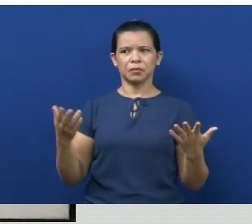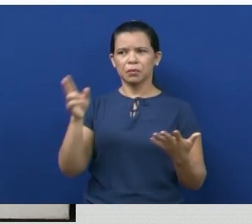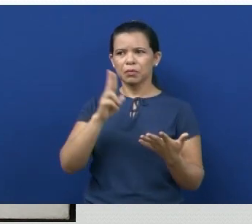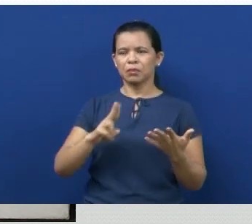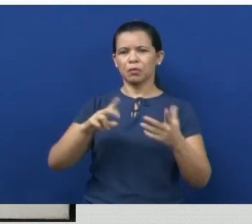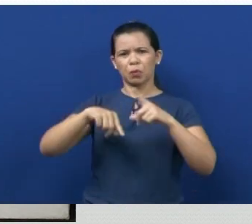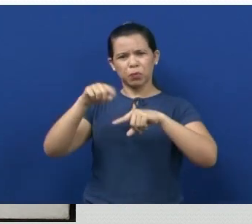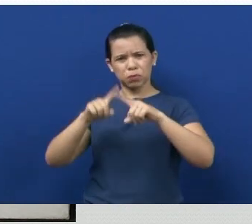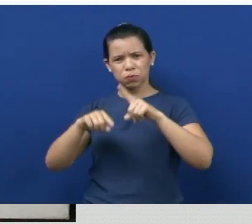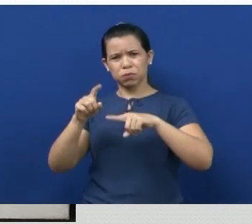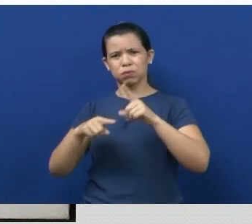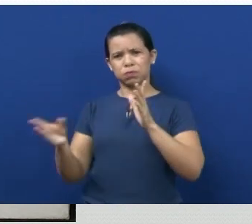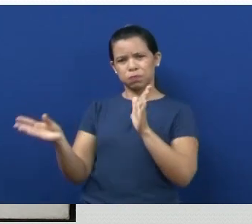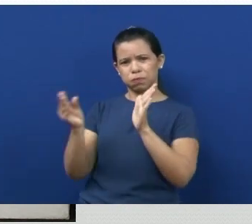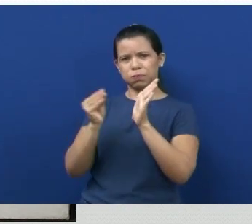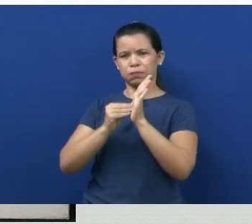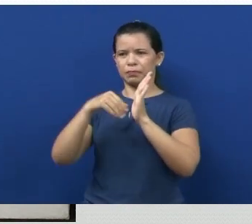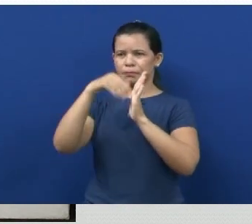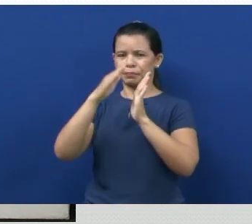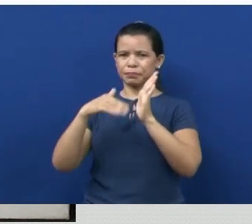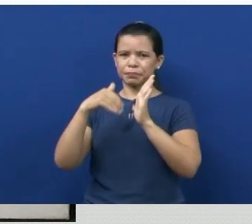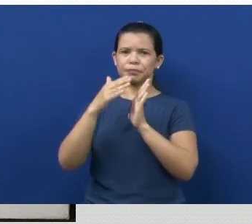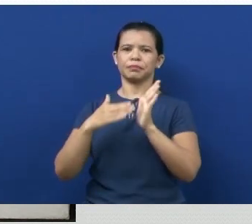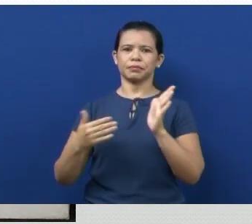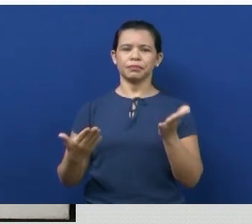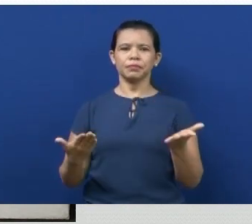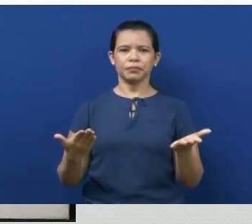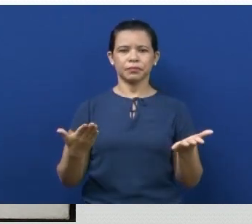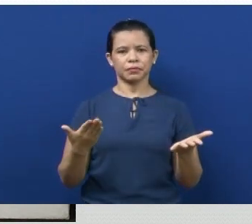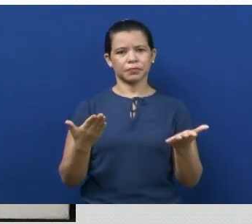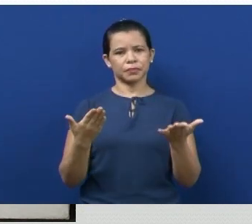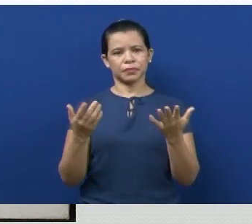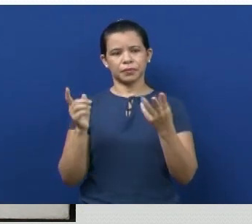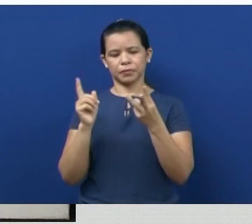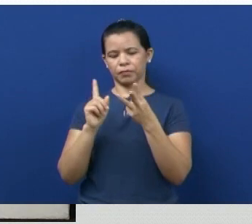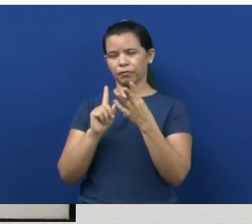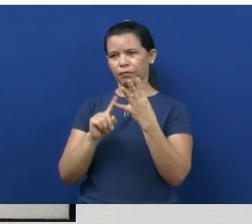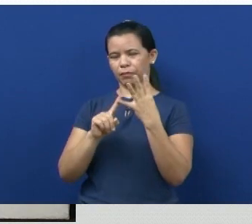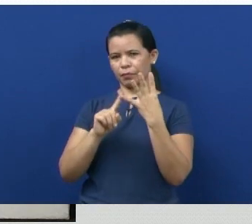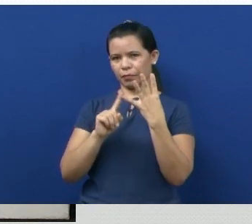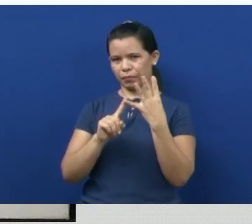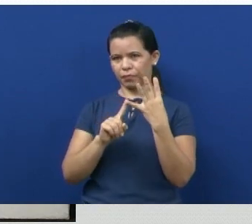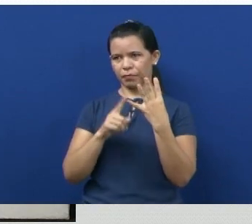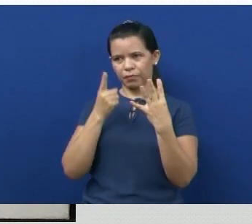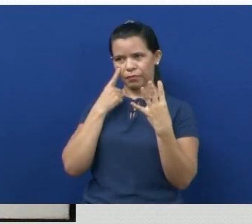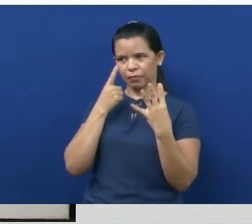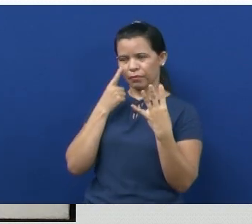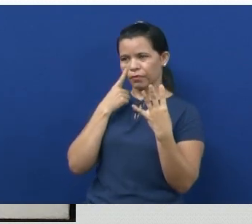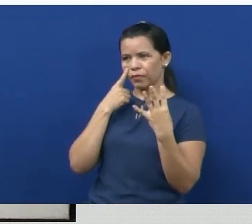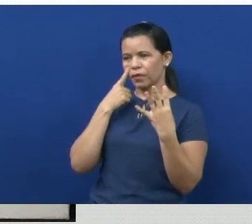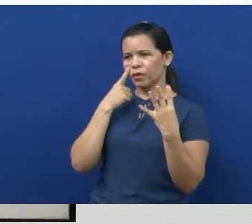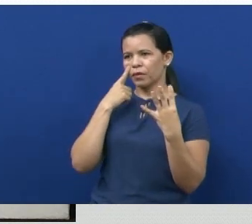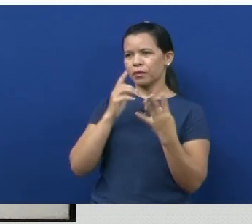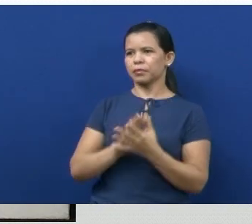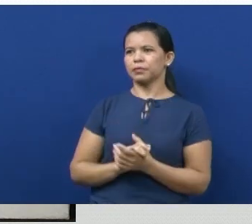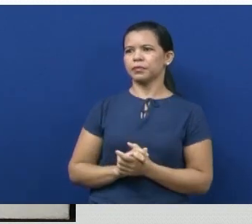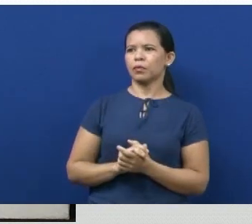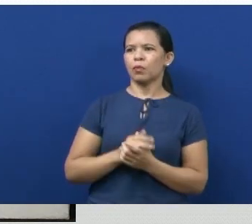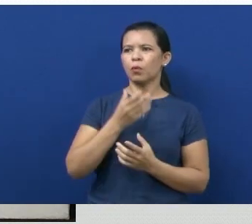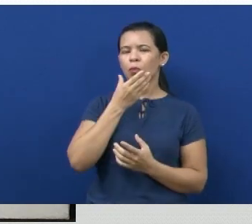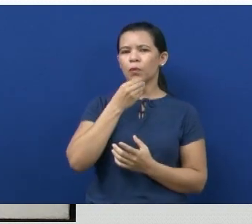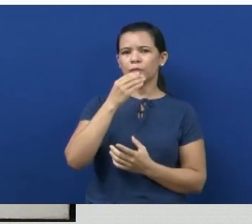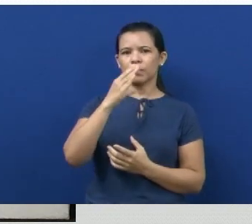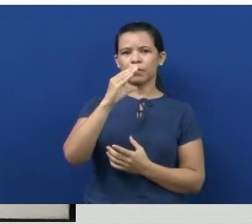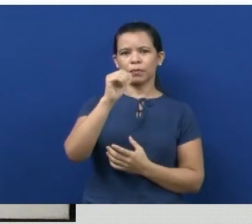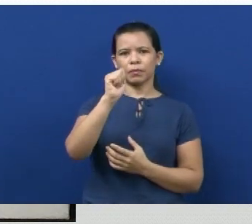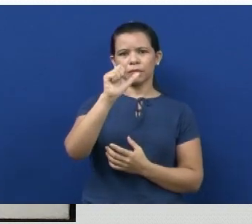sobre esta obra de arte. A quarta obra que vocês estão vendo é do artista Kazimir Malevich.